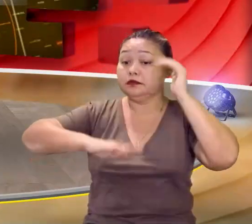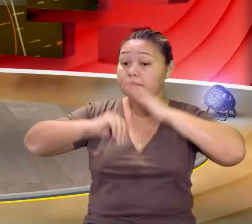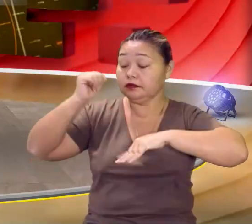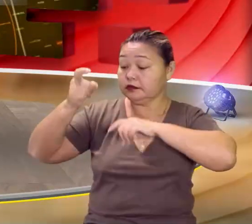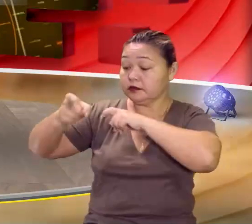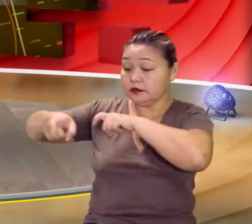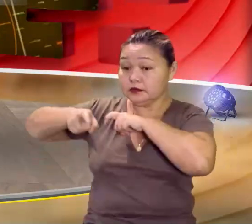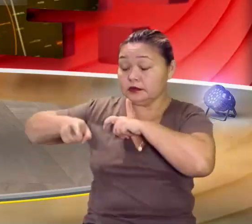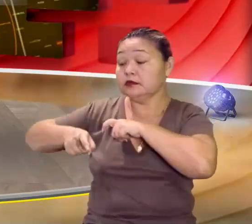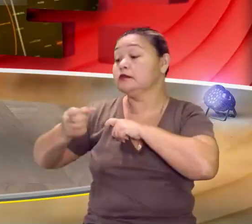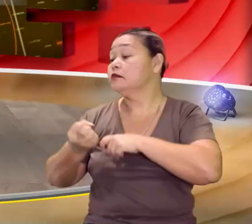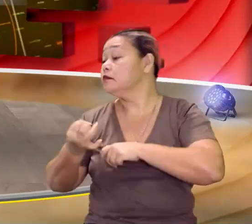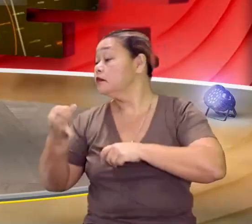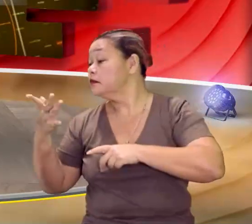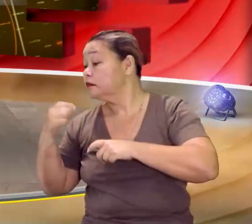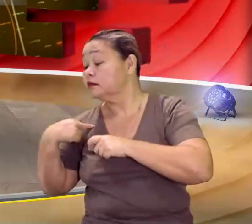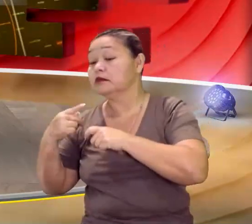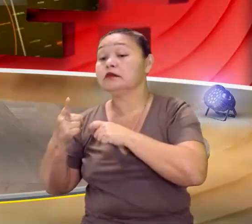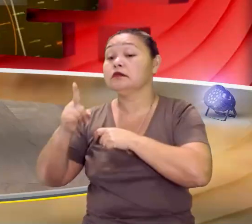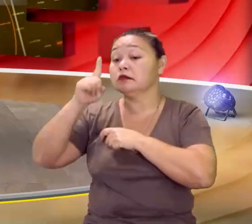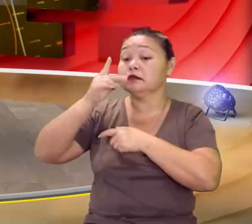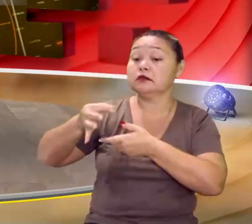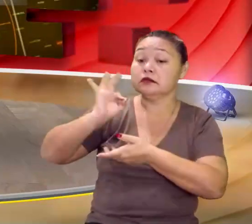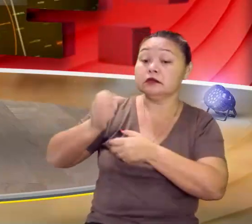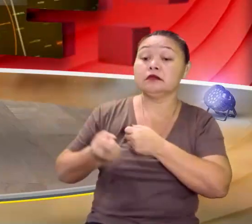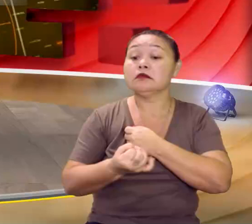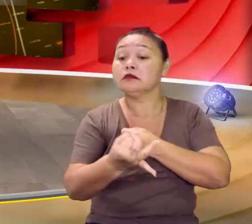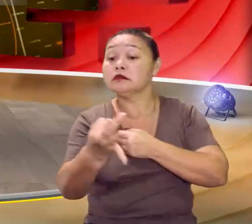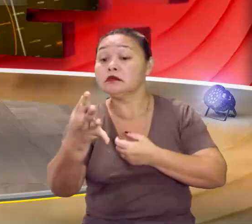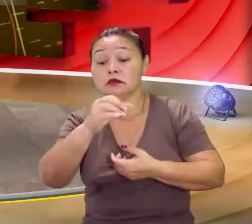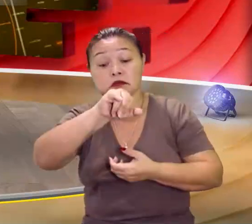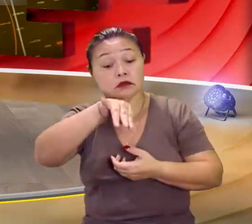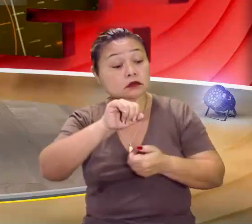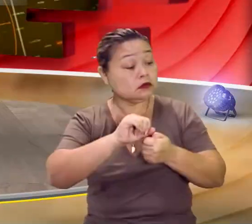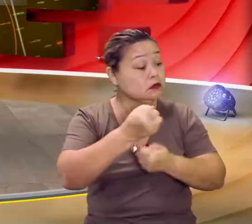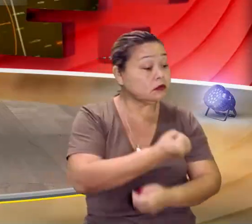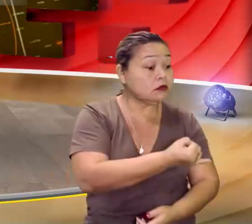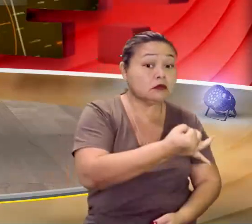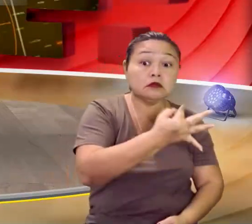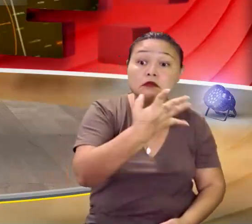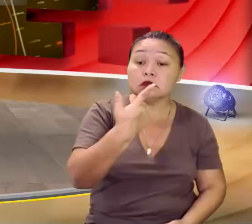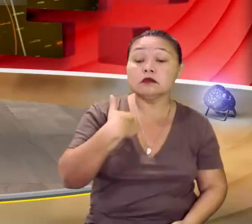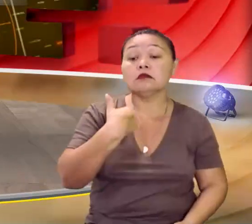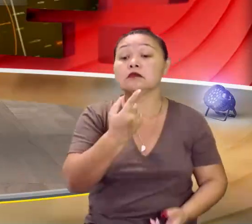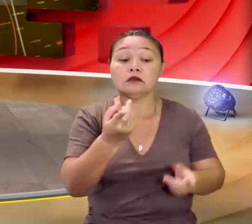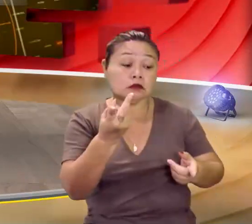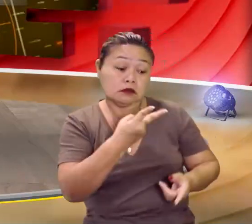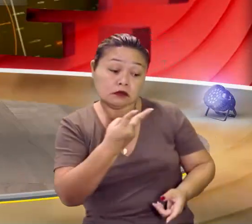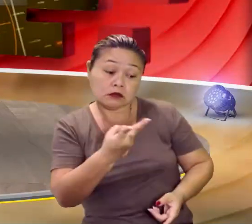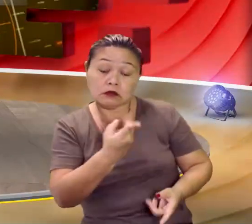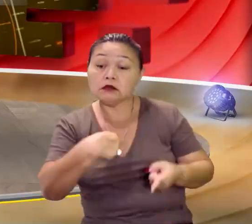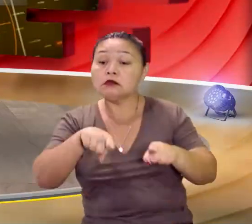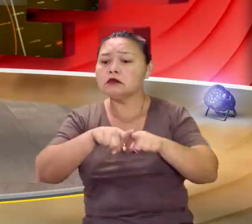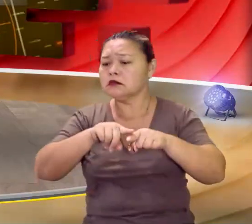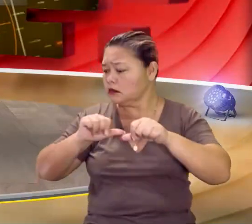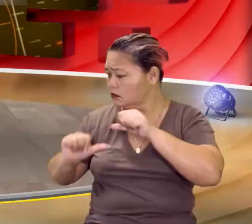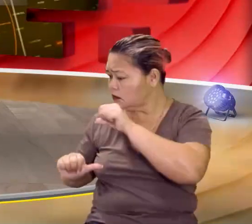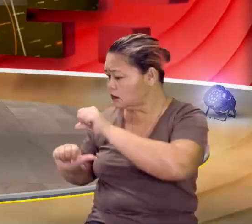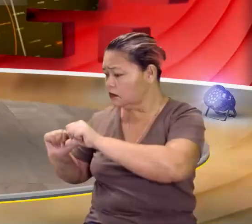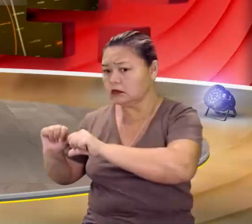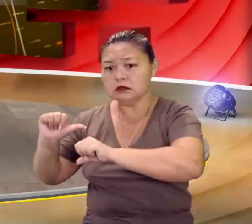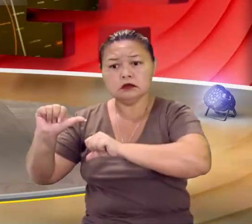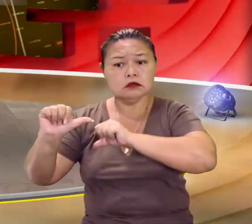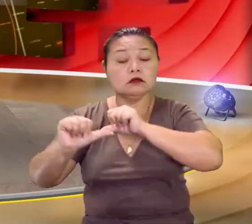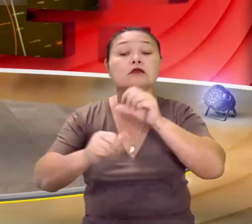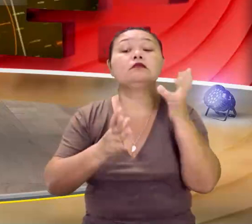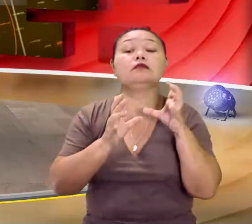tantos plantam café, tantos plantam milho, tantos plantam soja. Tantos plantam milho e soja e aí vai mudando. Dá para